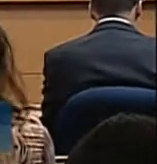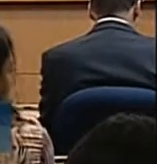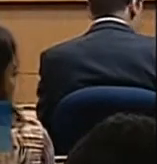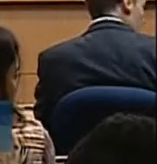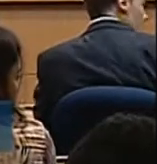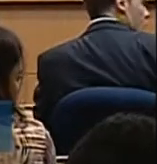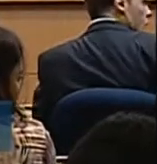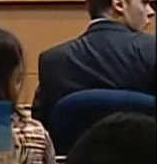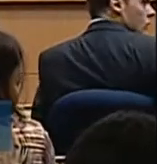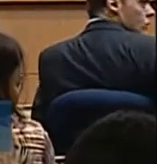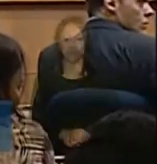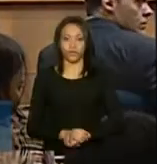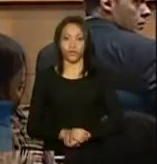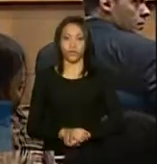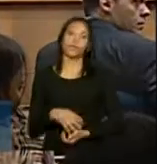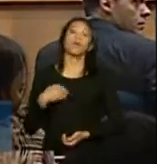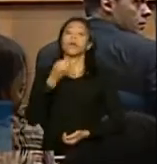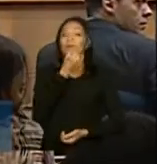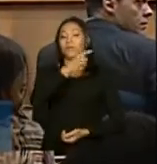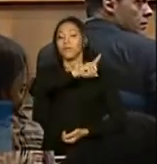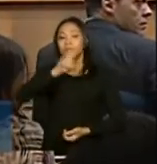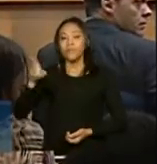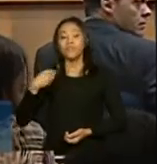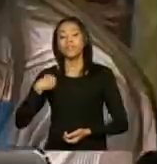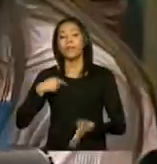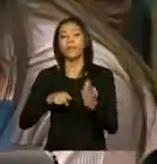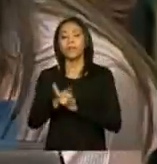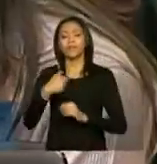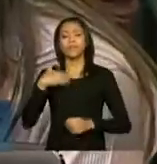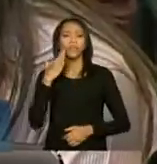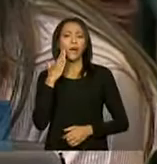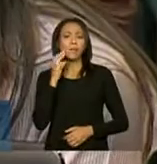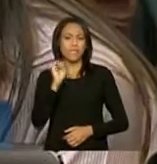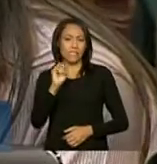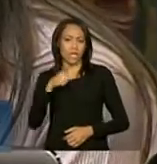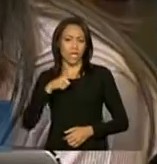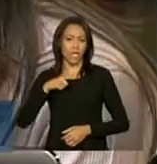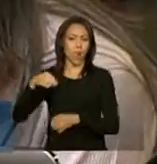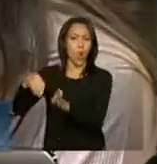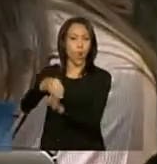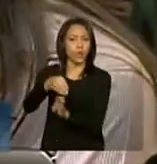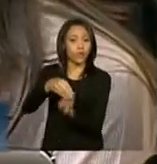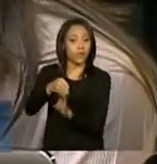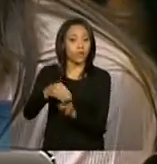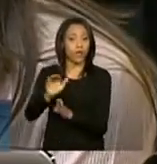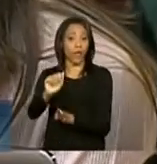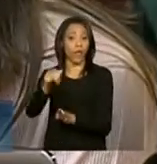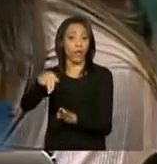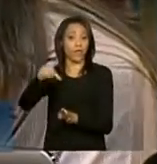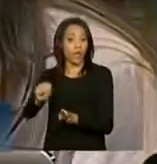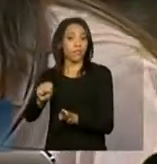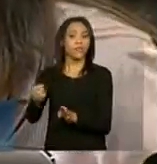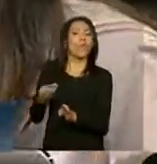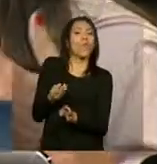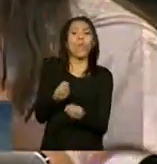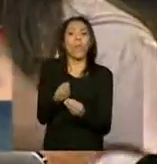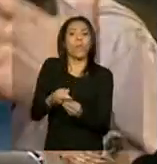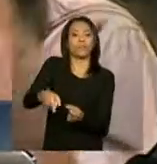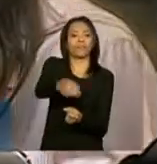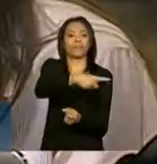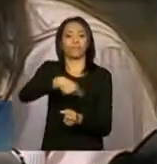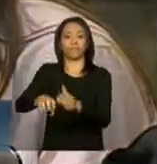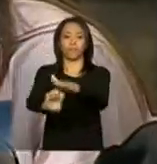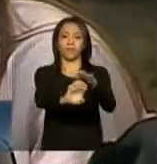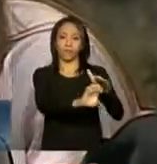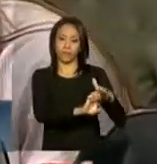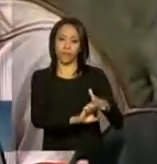Bom dia, Giovana Teles, da TV Globo. Eu gostaria de saber se tem alguma orientação da ANS para a forma como as operadoras devem fazer a